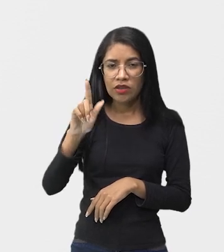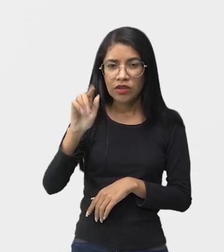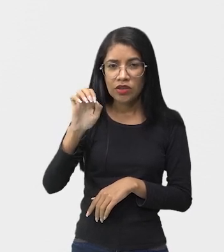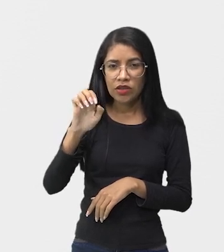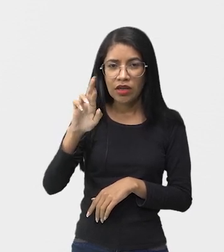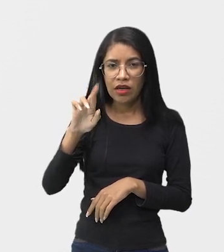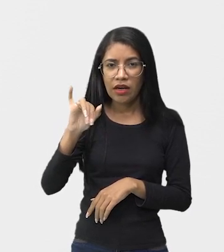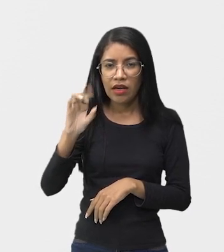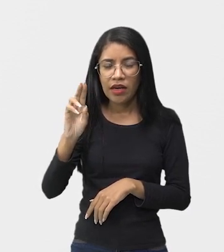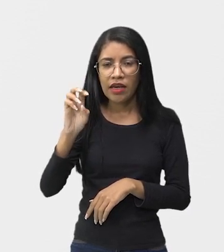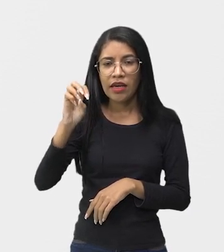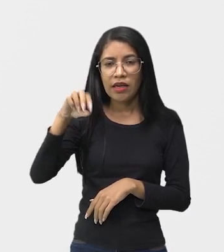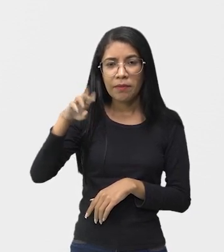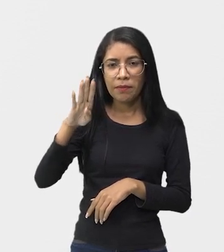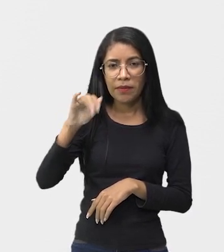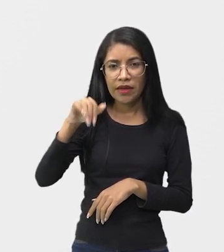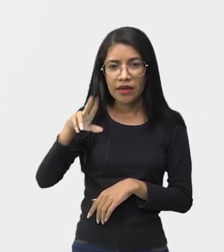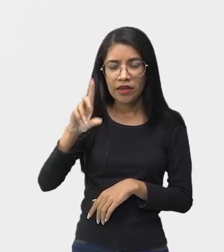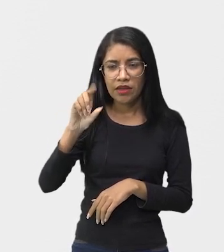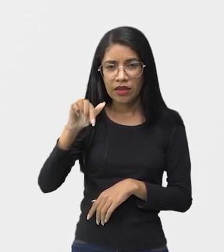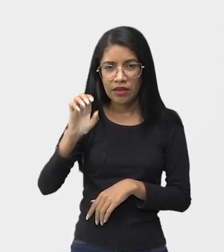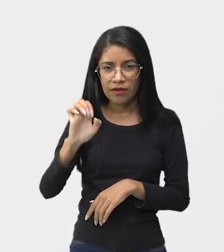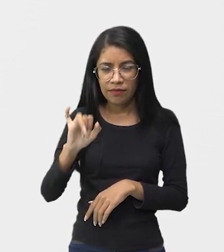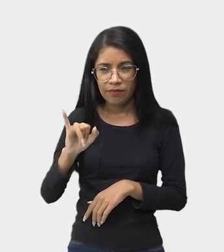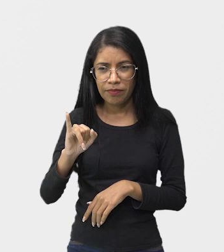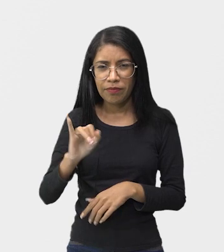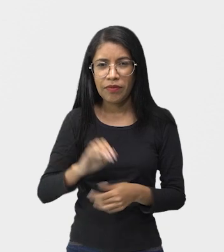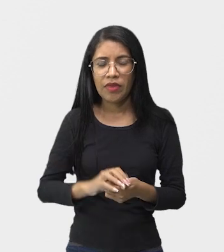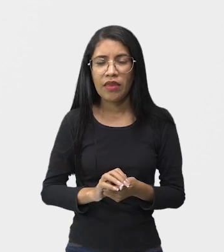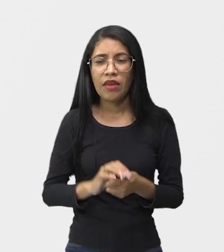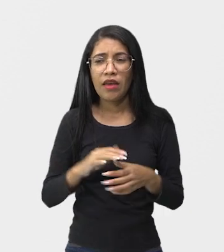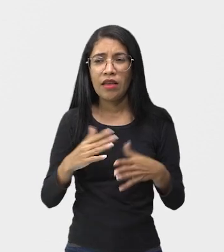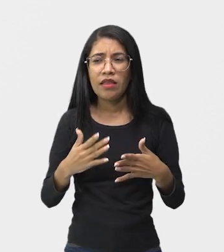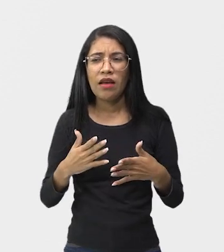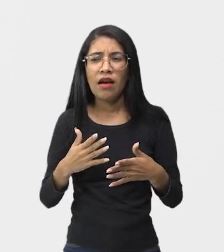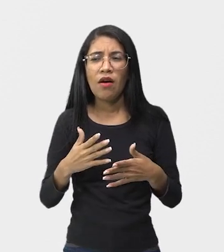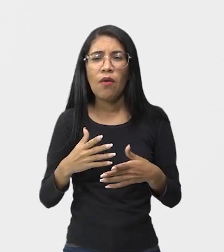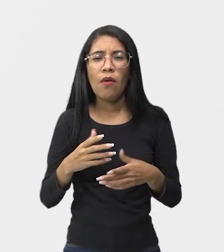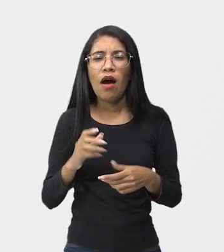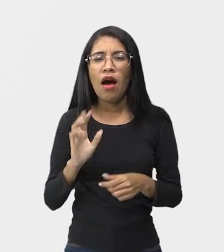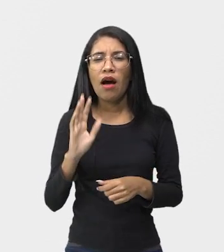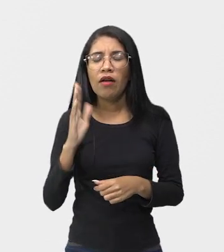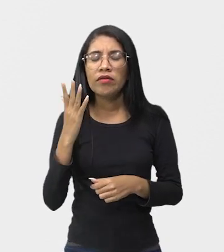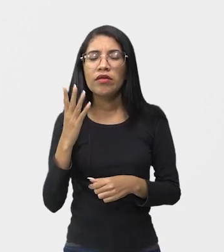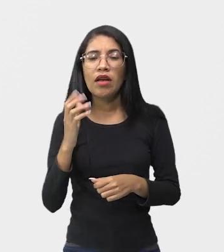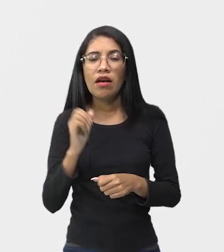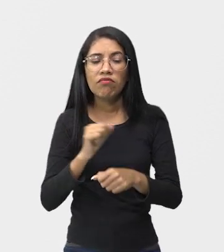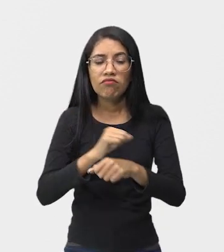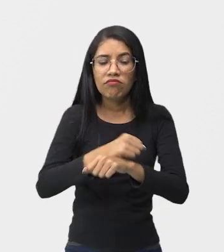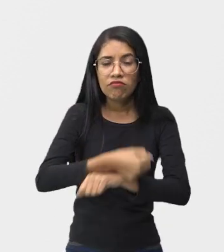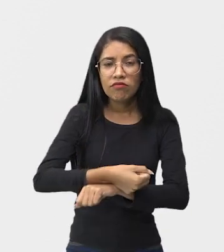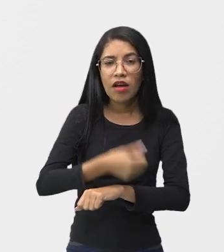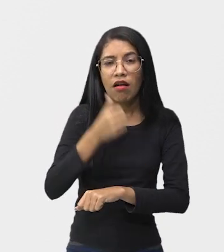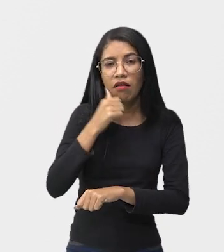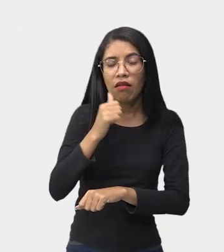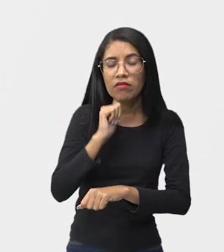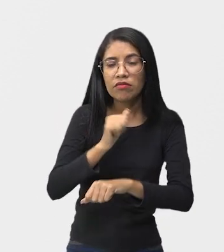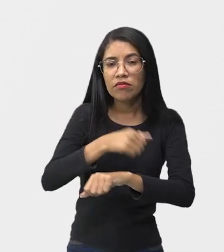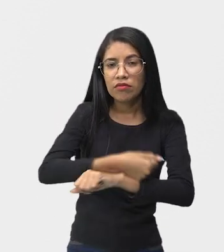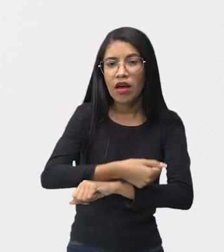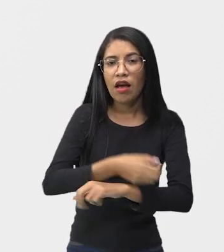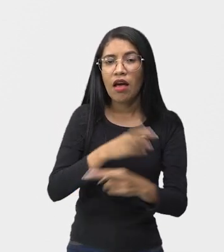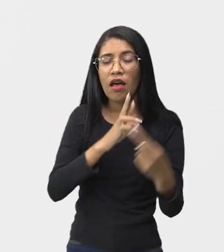República de Benin, tá bom? O fato de as escravas africanas terem sido